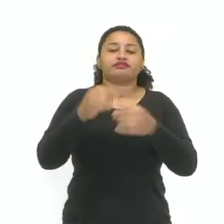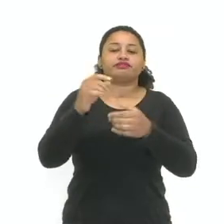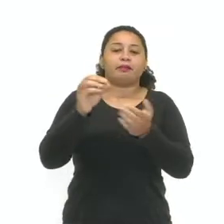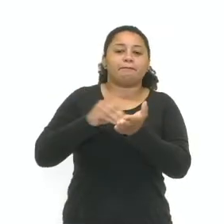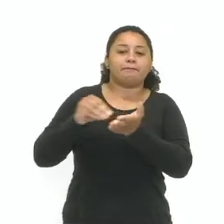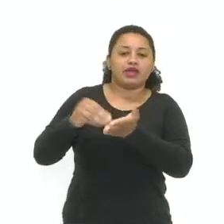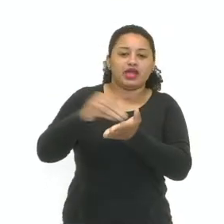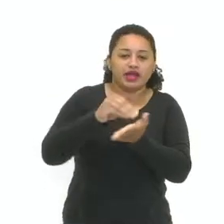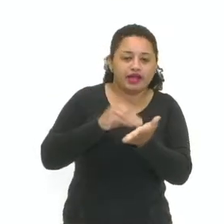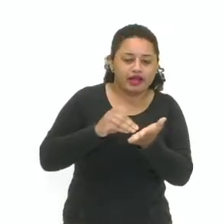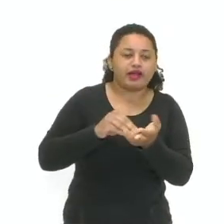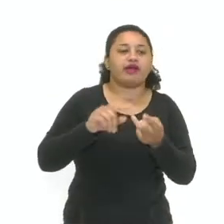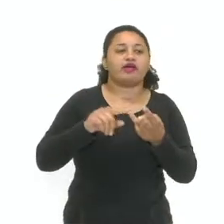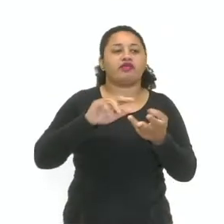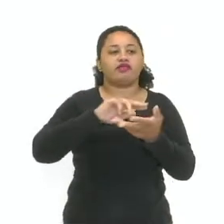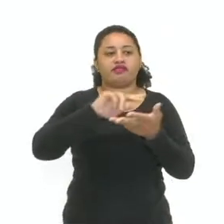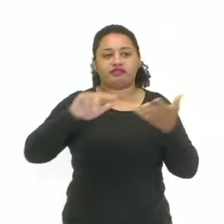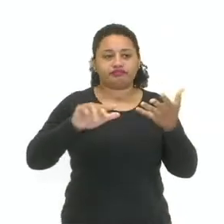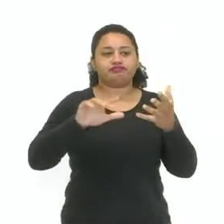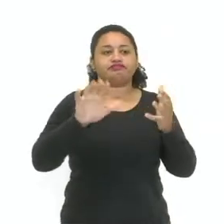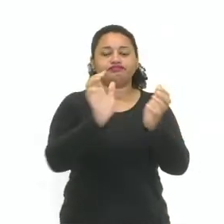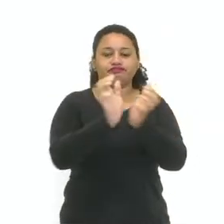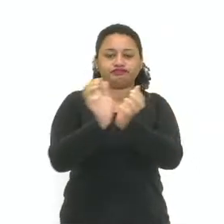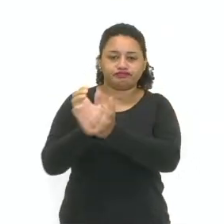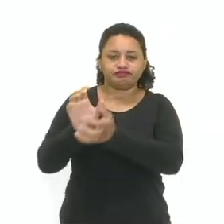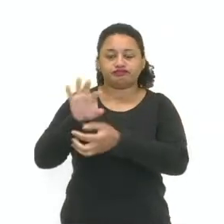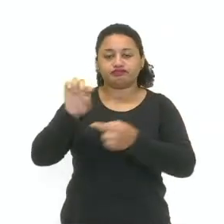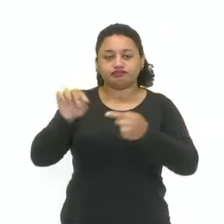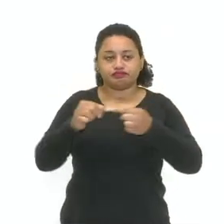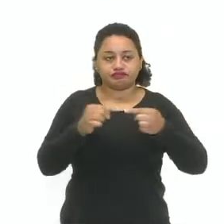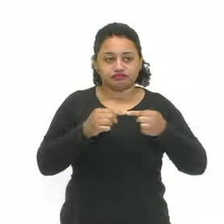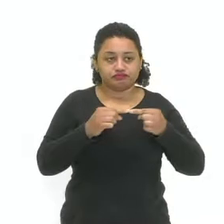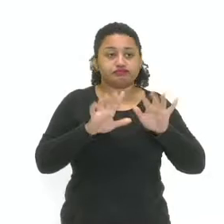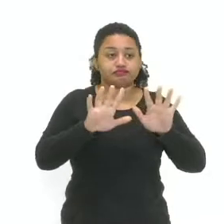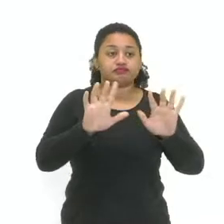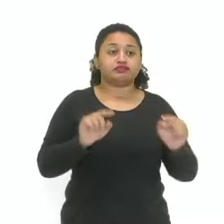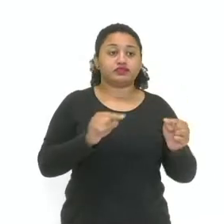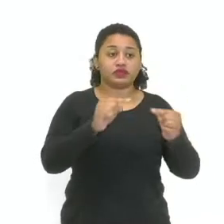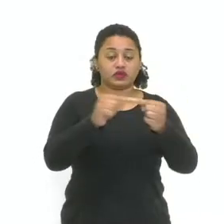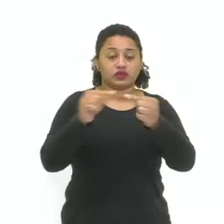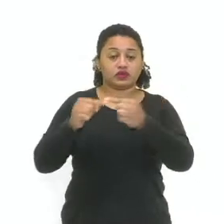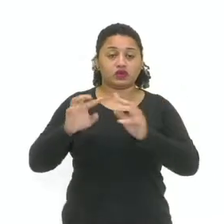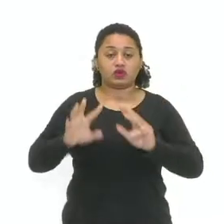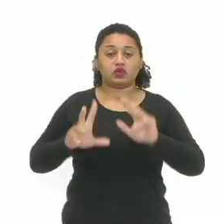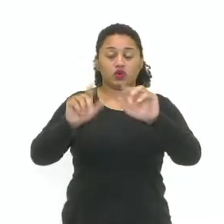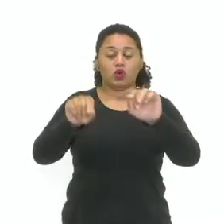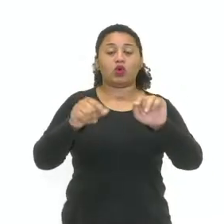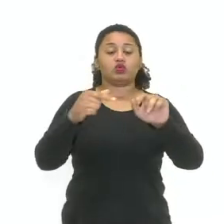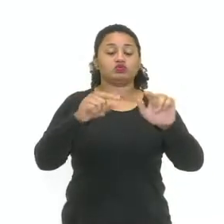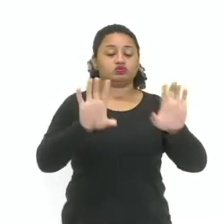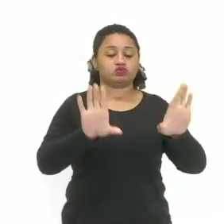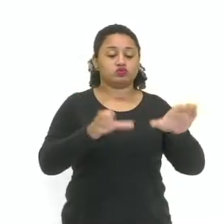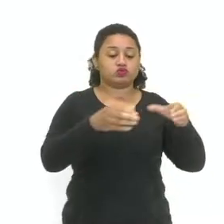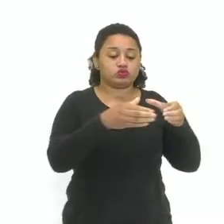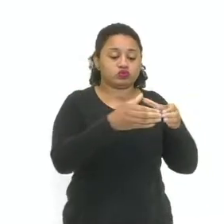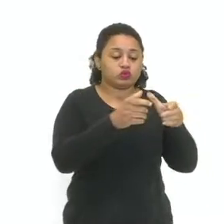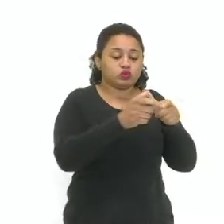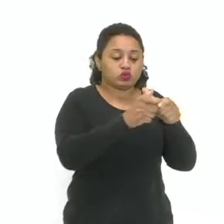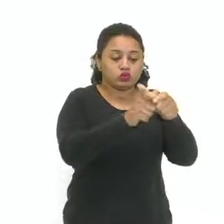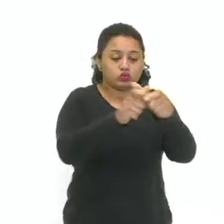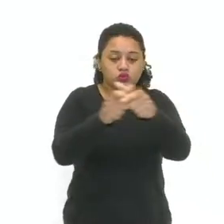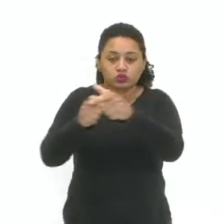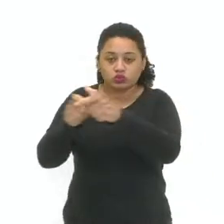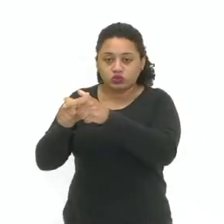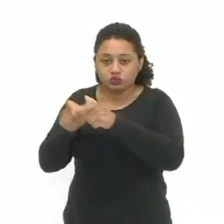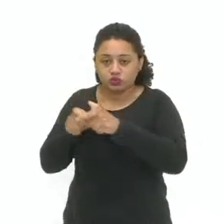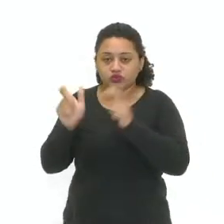de diferentes agrupamentos. Então, combinação são todos os subconjuntos que podemos